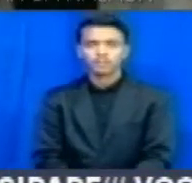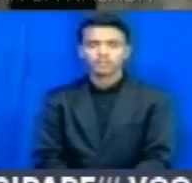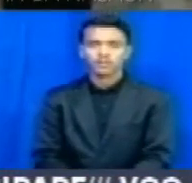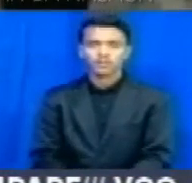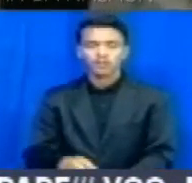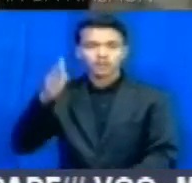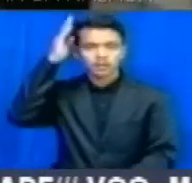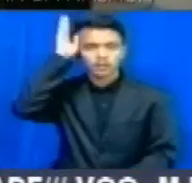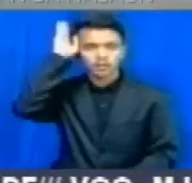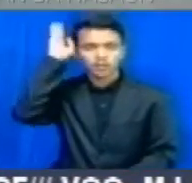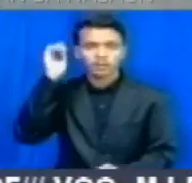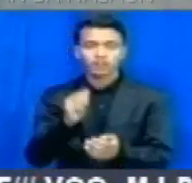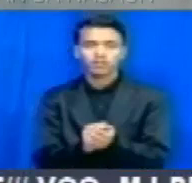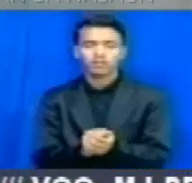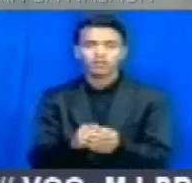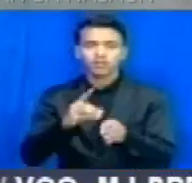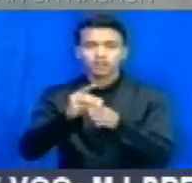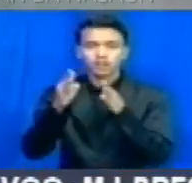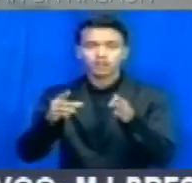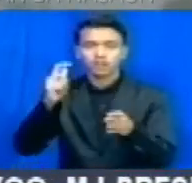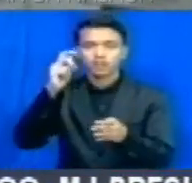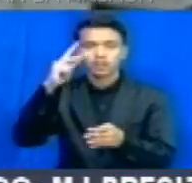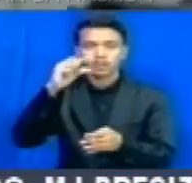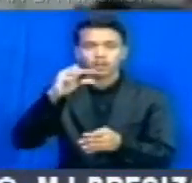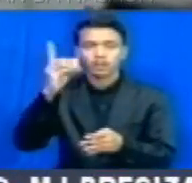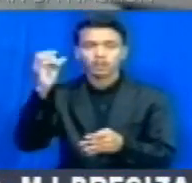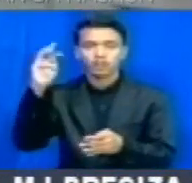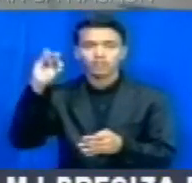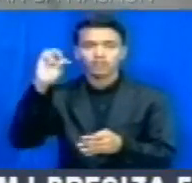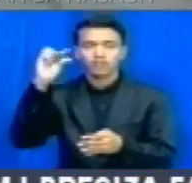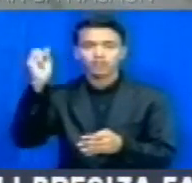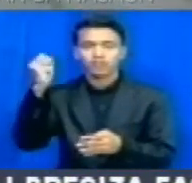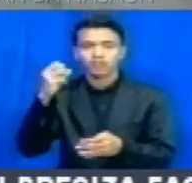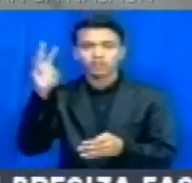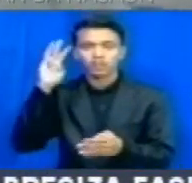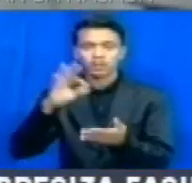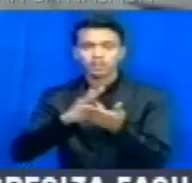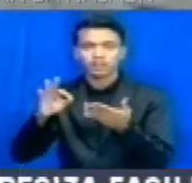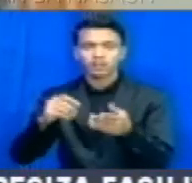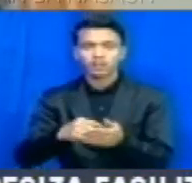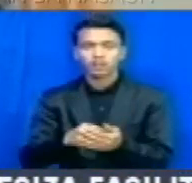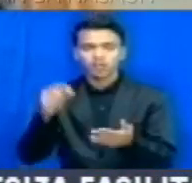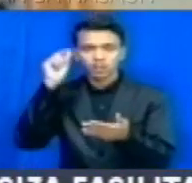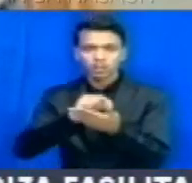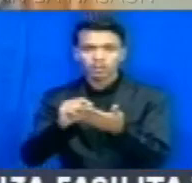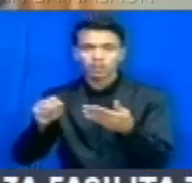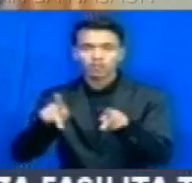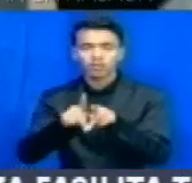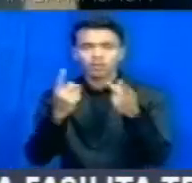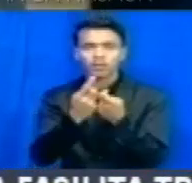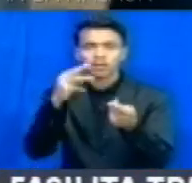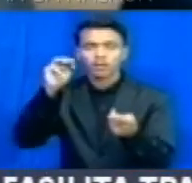Senhor Procurement and Logistic Manager Timor Gap, Domingos Freitas, quarta semana, né? Formaliza contrato Companhia